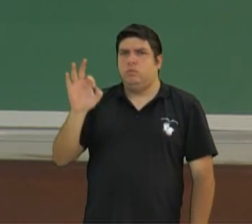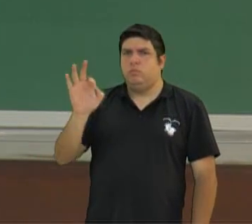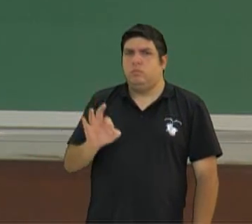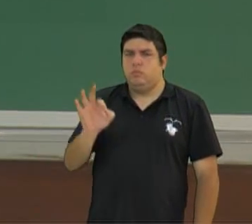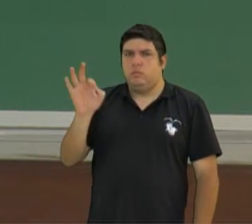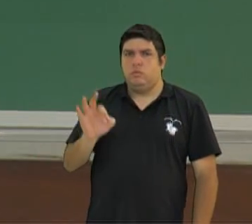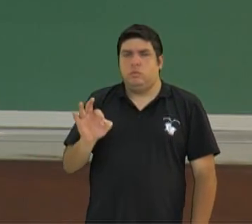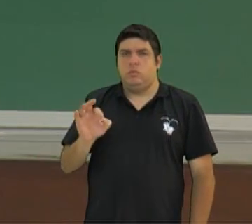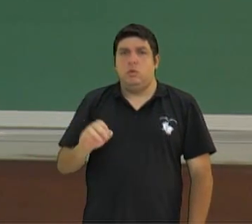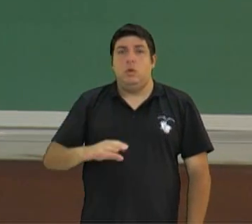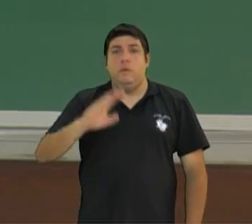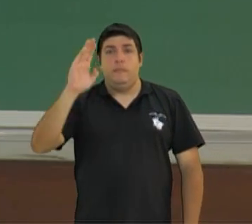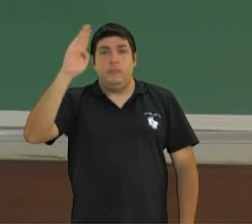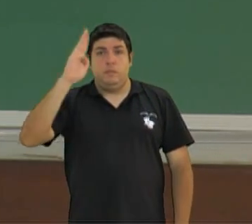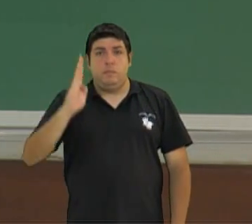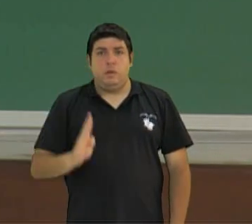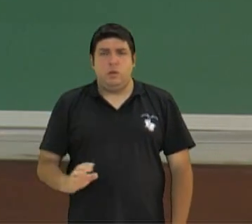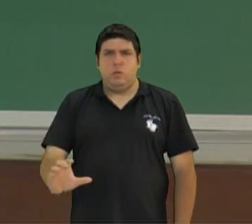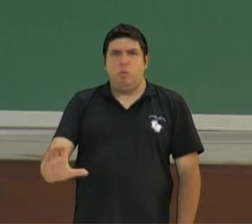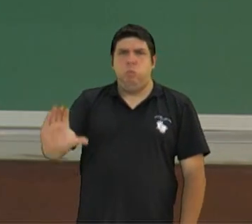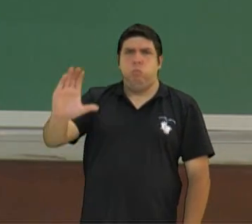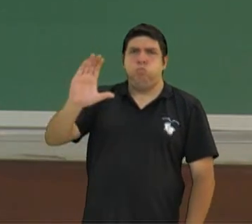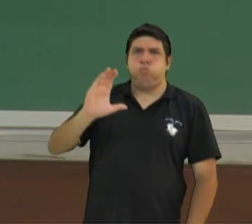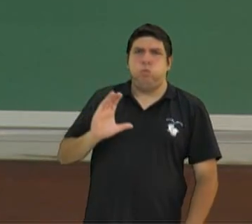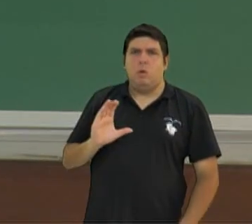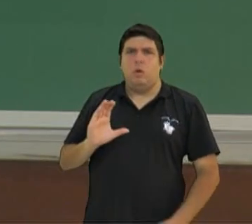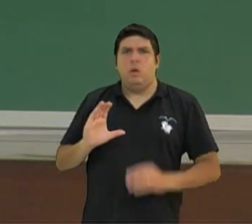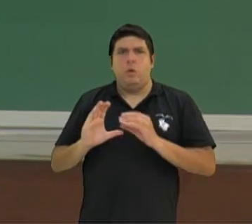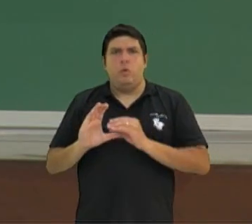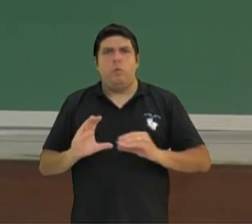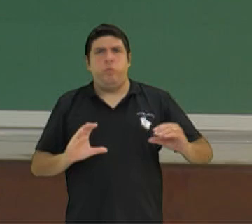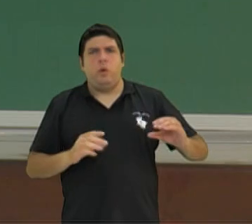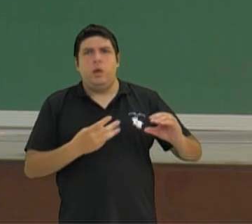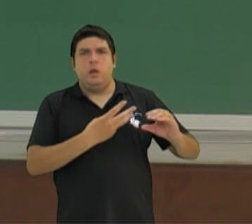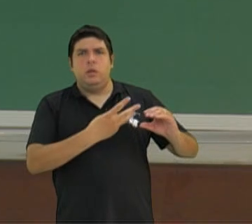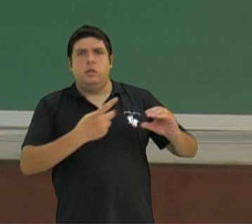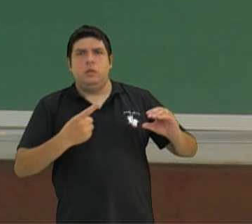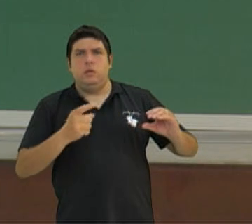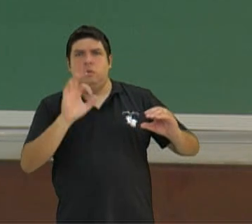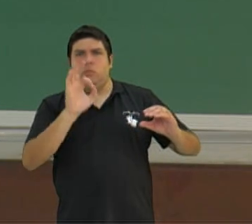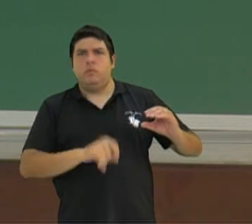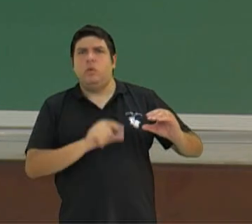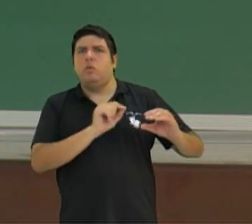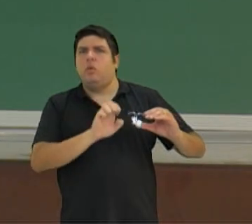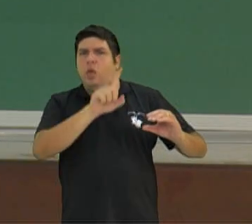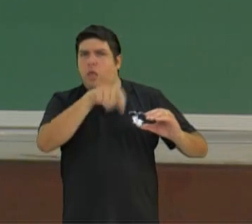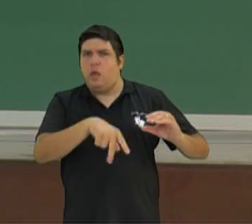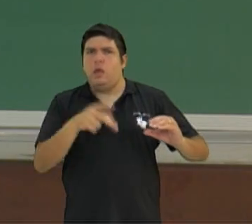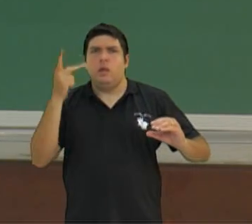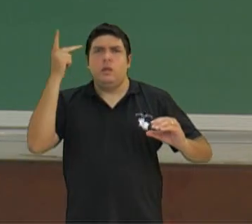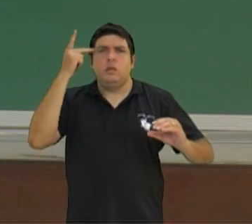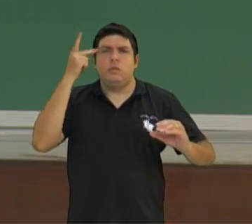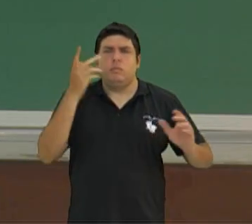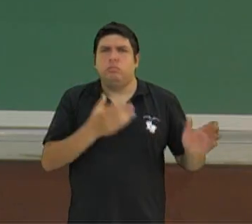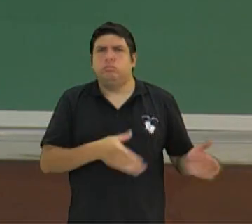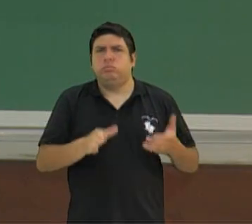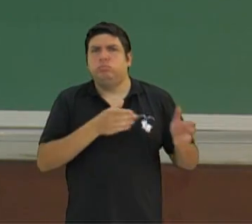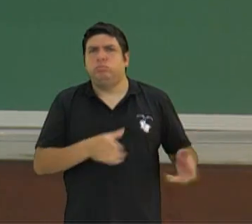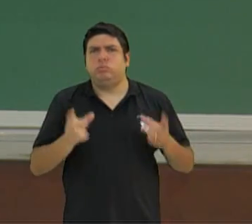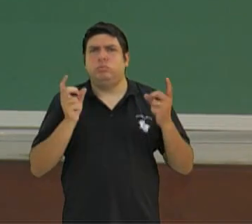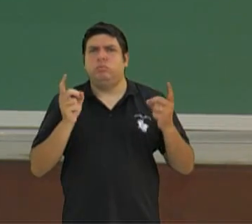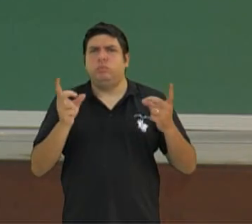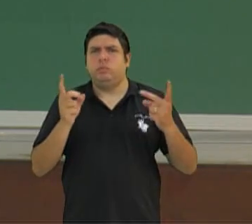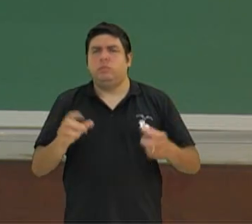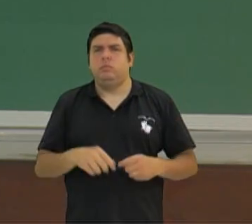31,2% das riquezas do Brasil são produzidas pelo estado de São Paulo ali no setor industrial, certo?